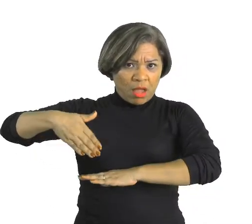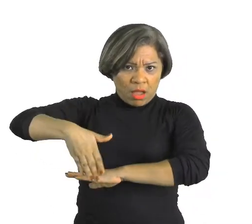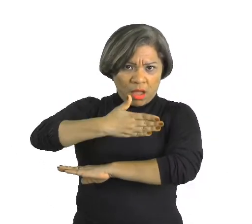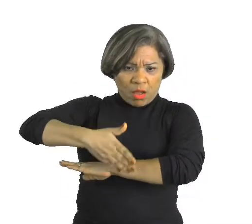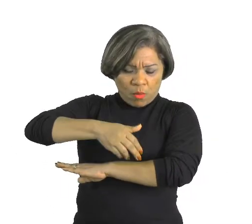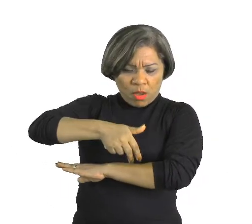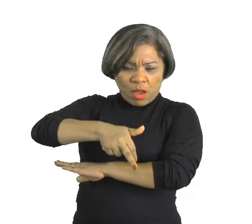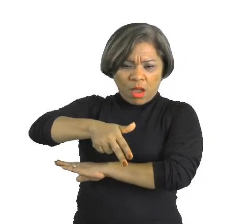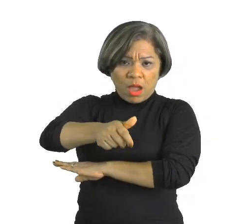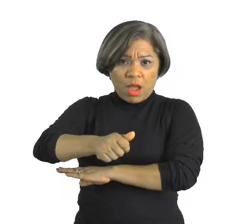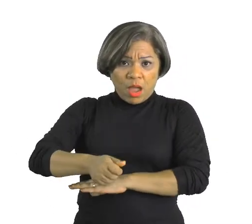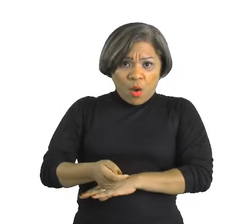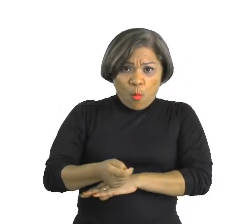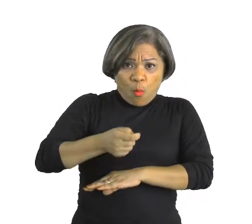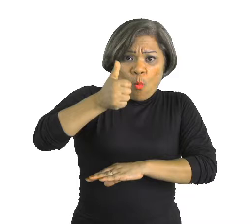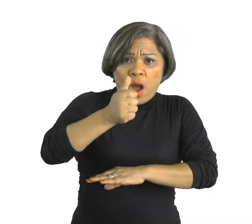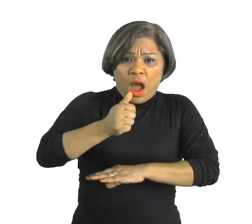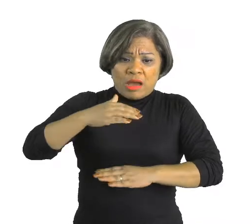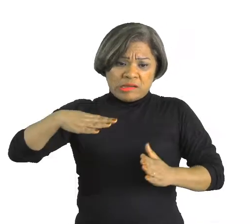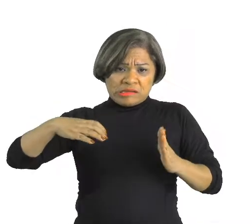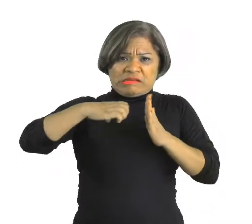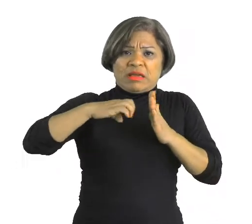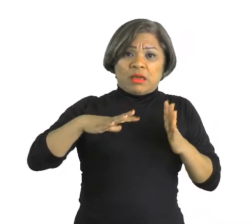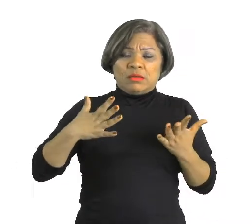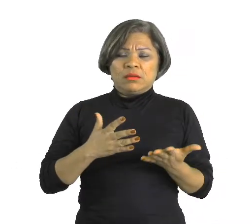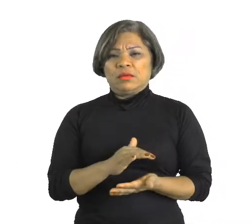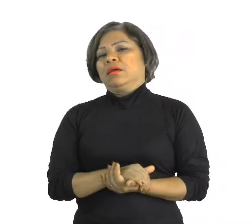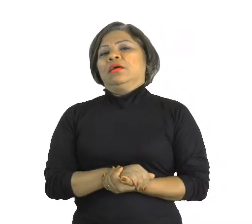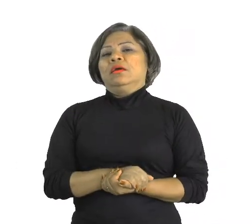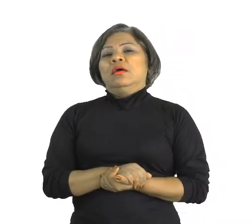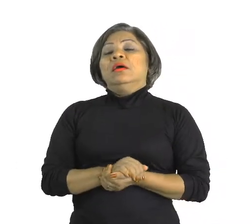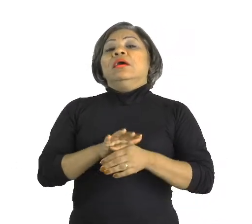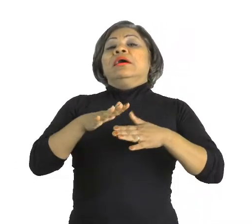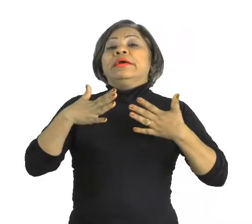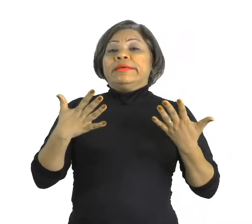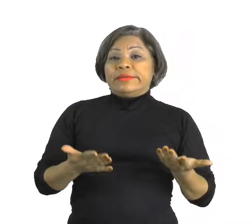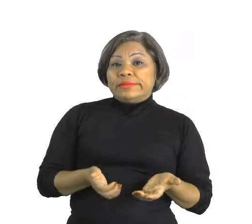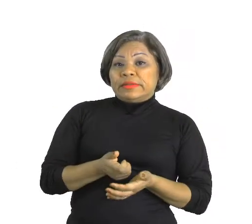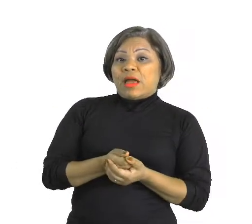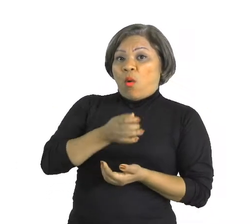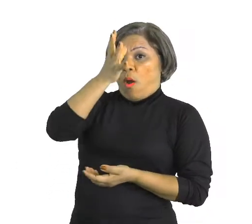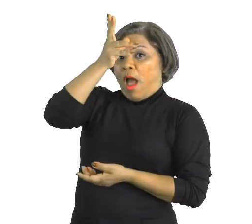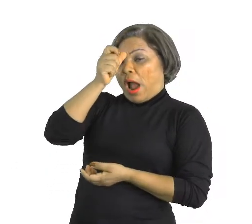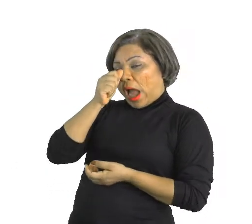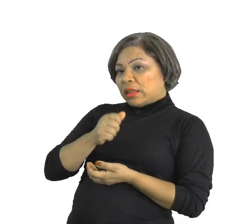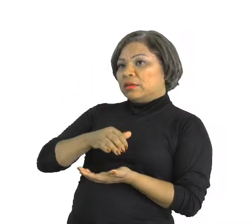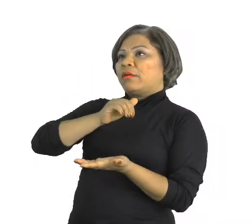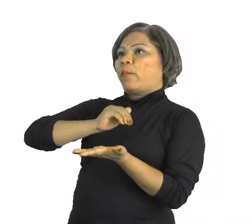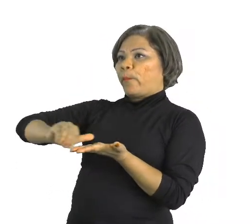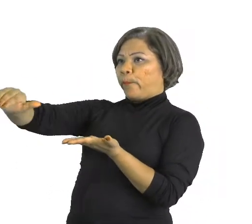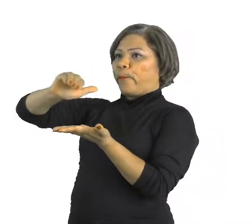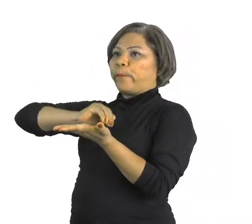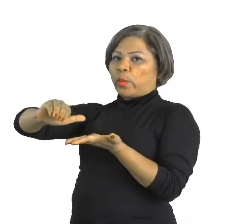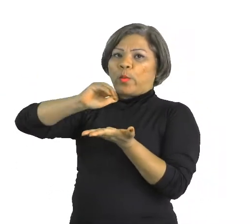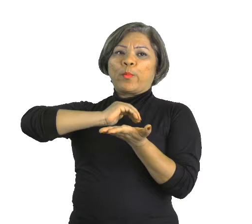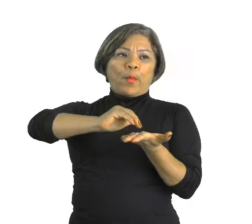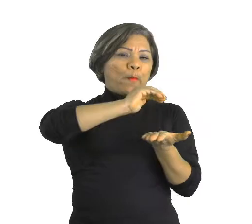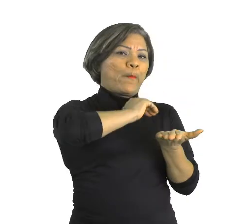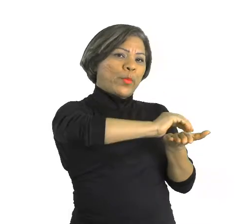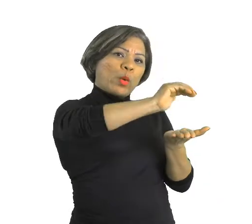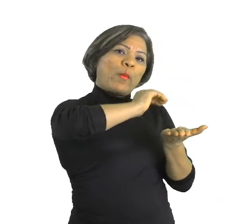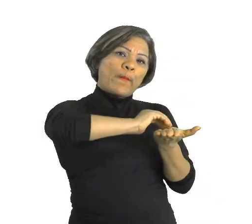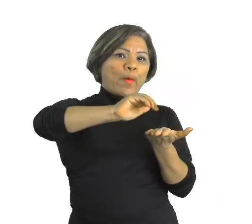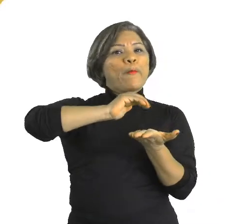Quanto mais Pipoca enviava mensagens, mais ela recebia, o dia todo e a